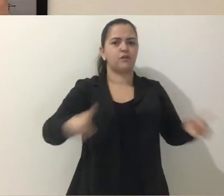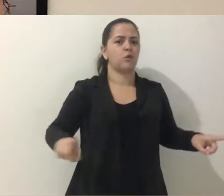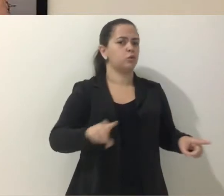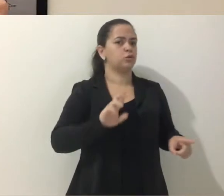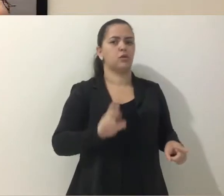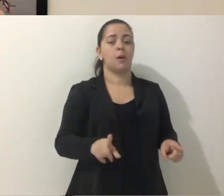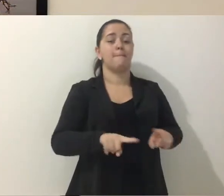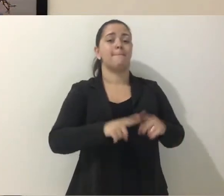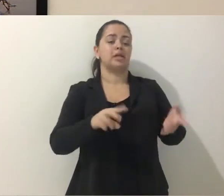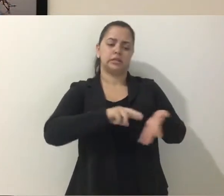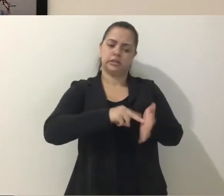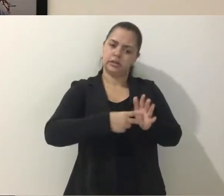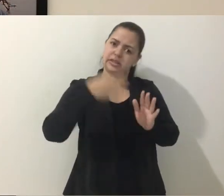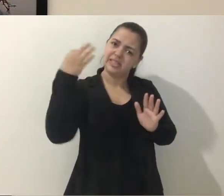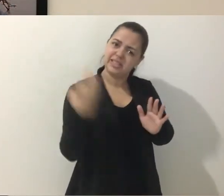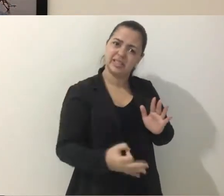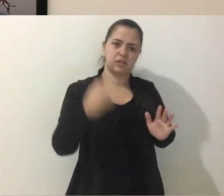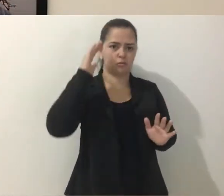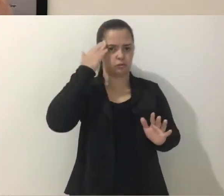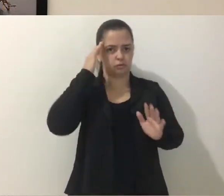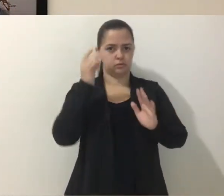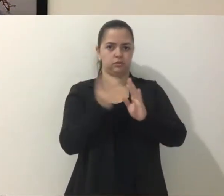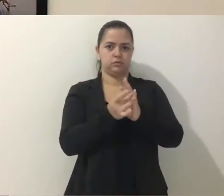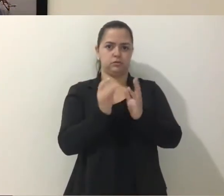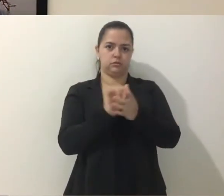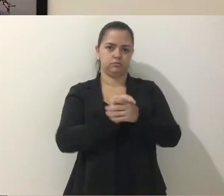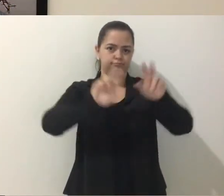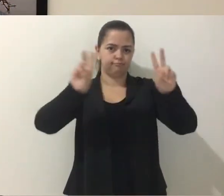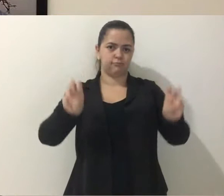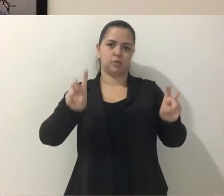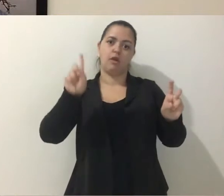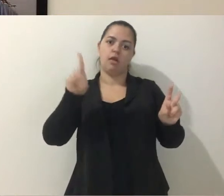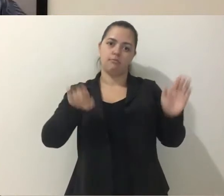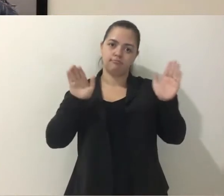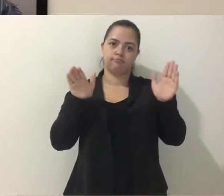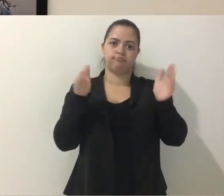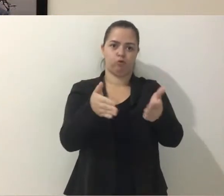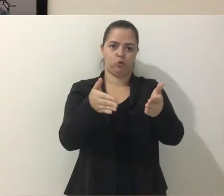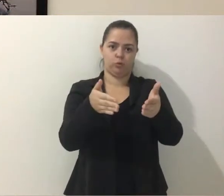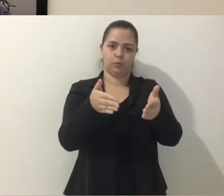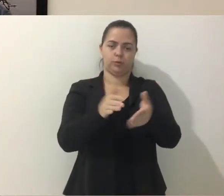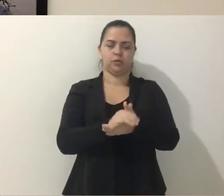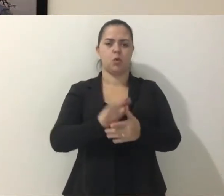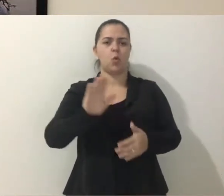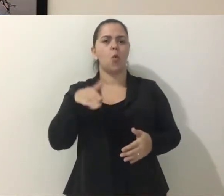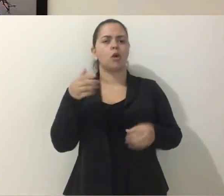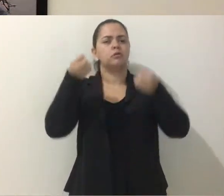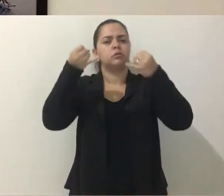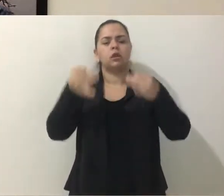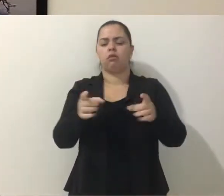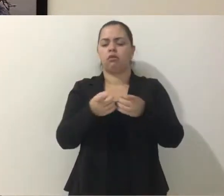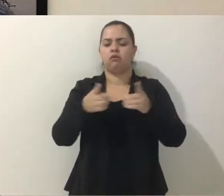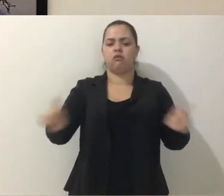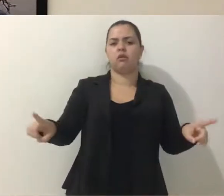concepção correta sobre casamento. É esse o foco. Quando se fala do divórcio, a gente vai logo para o